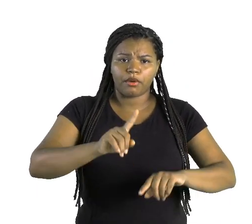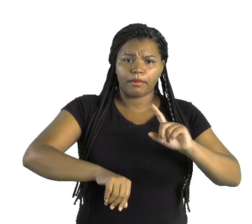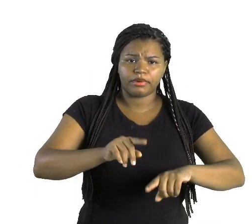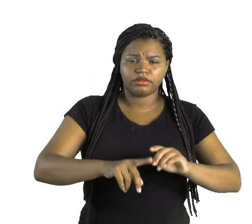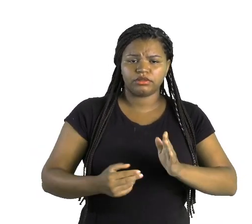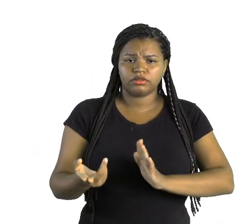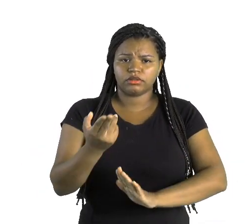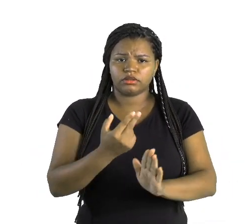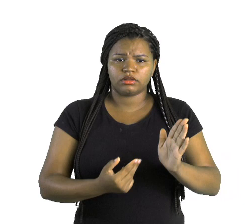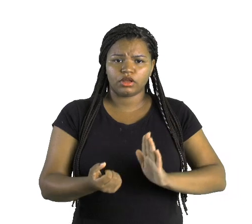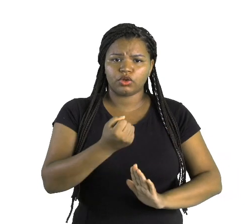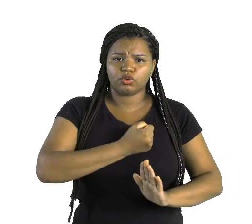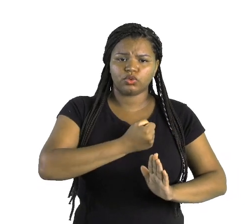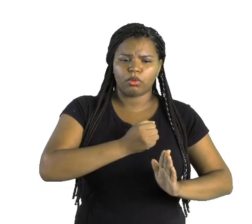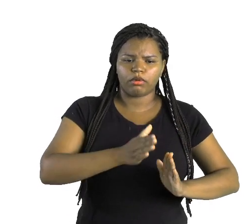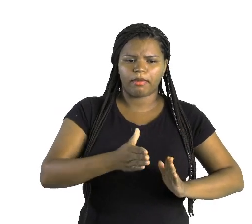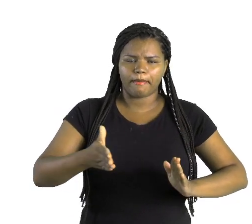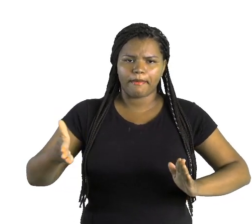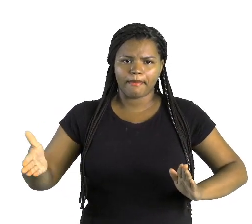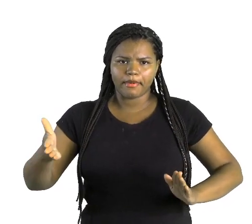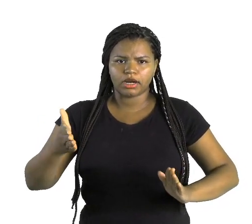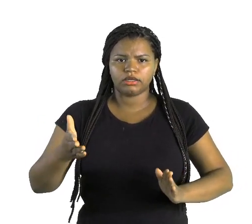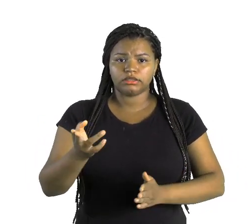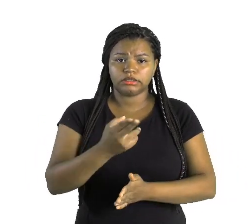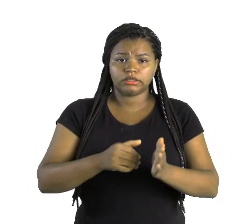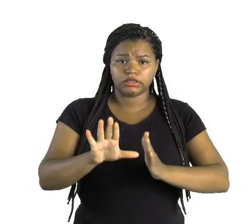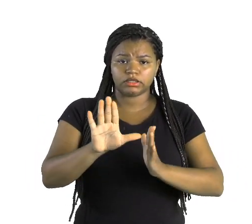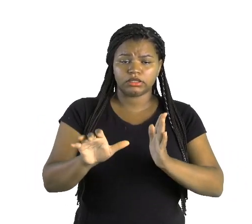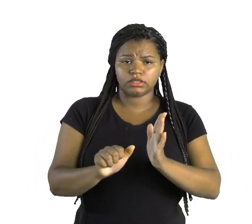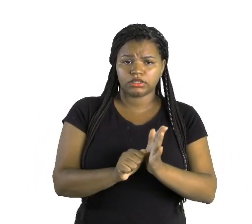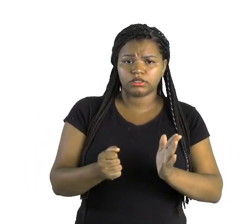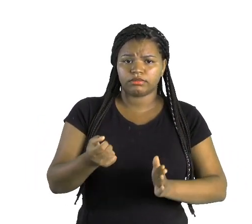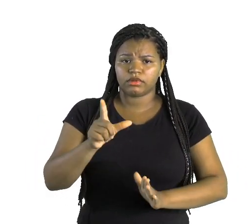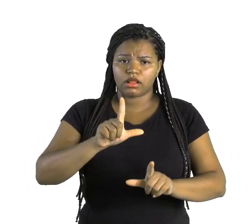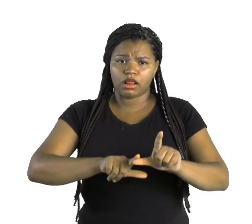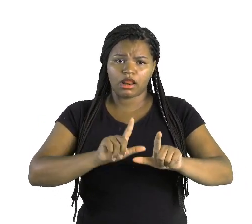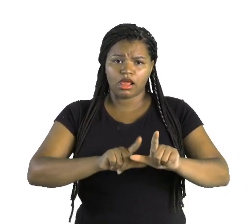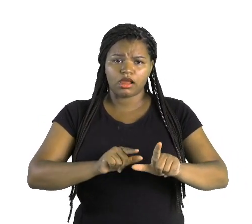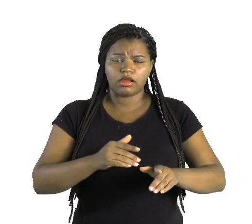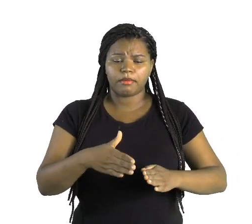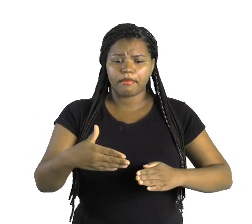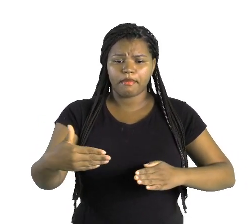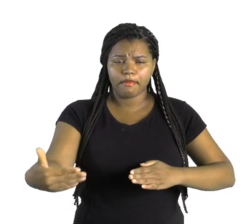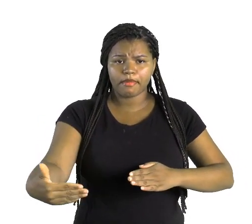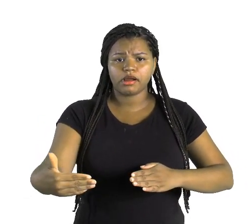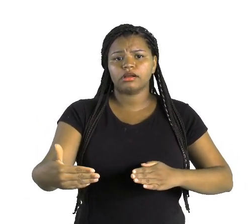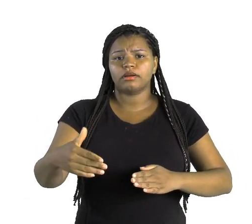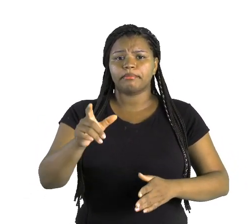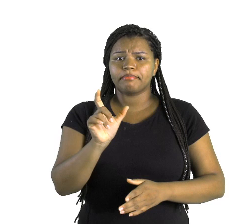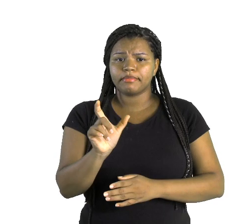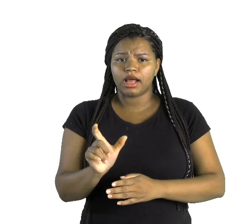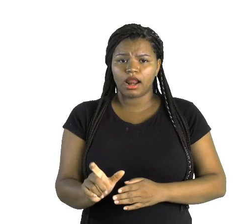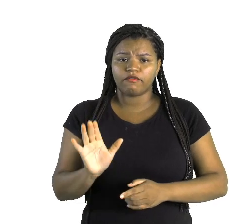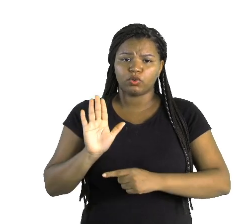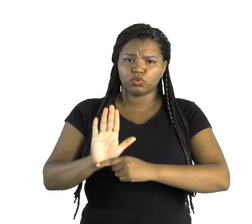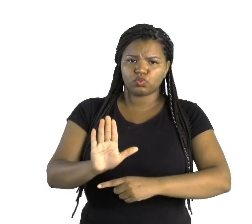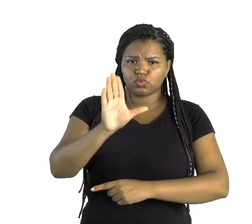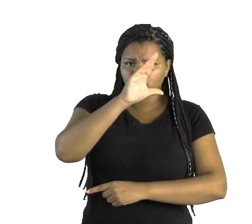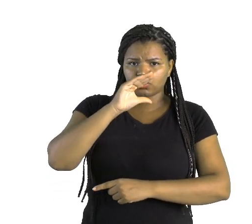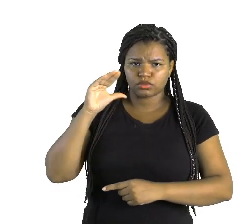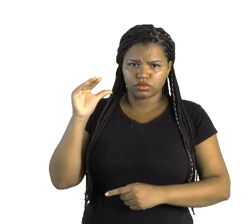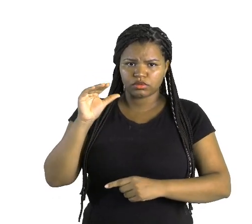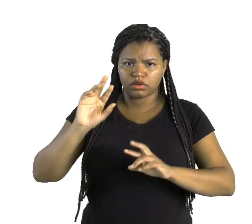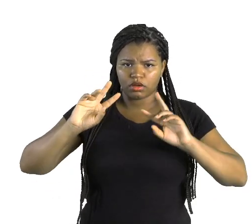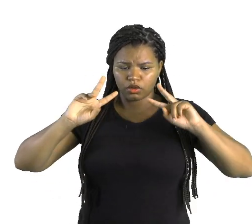gradativamente numerais, desenhar símbolos, letras e progressivamente palavras com a ajuda do adulto, reconhecer